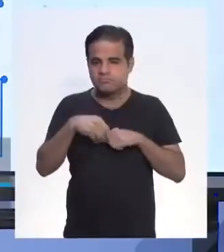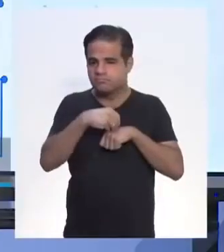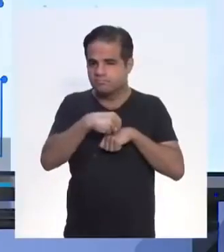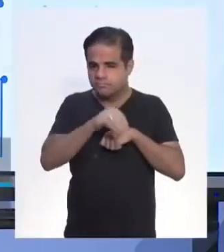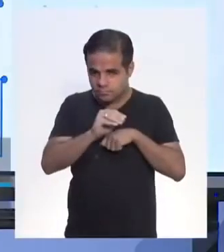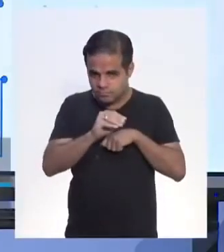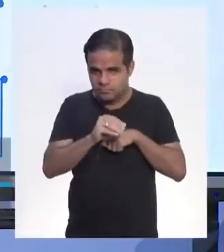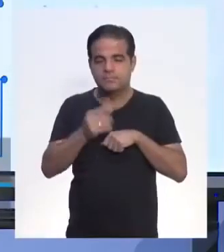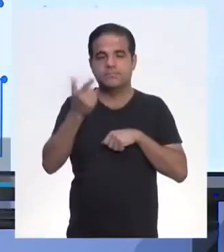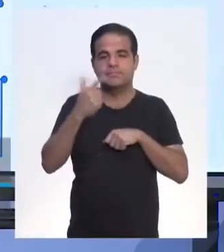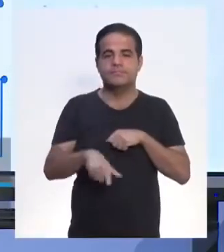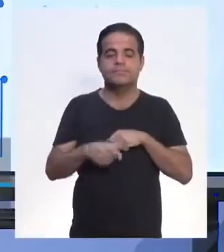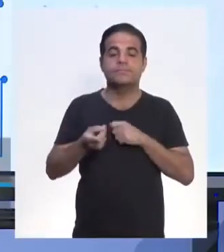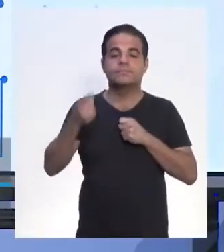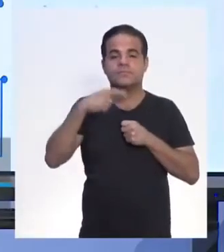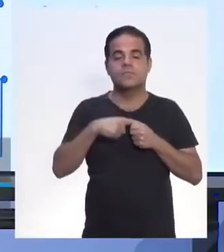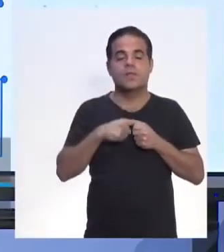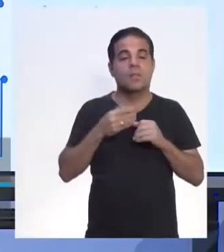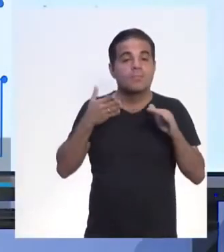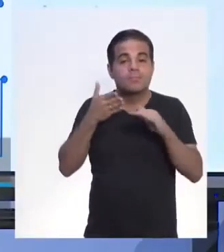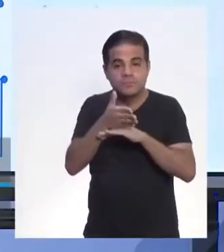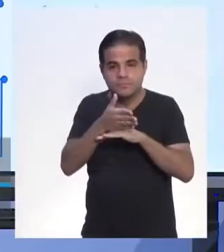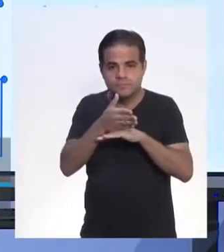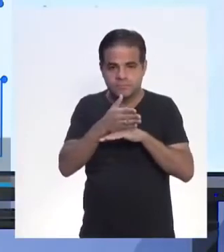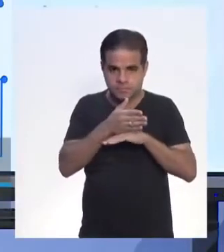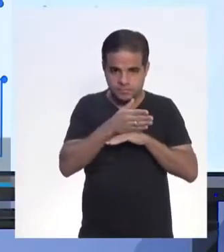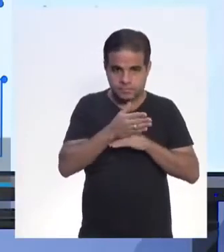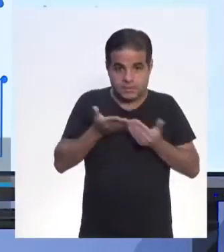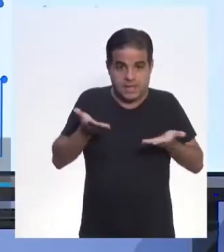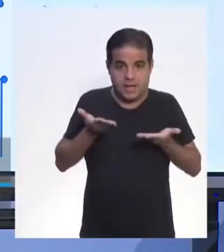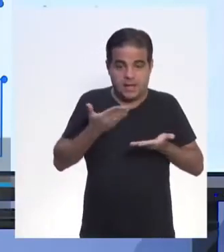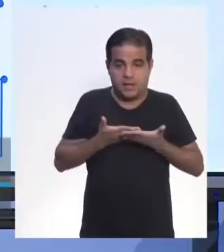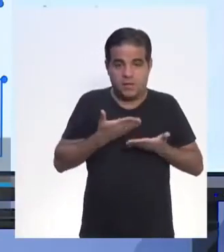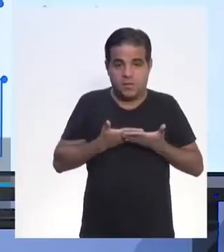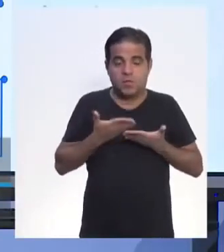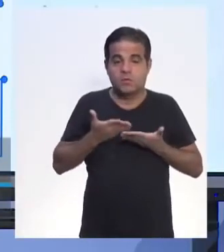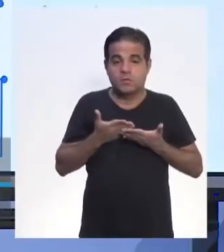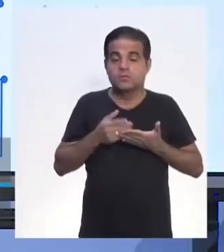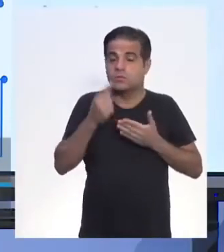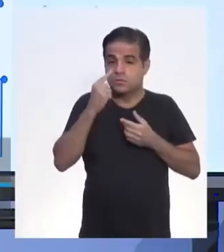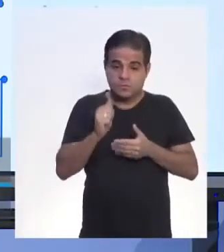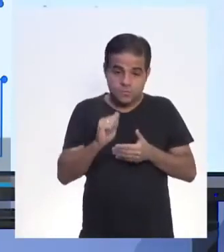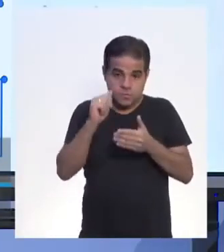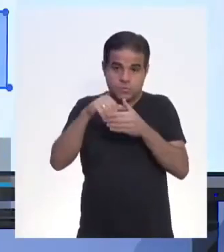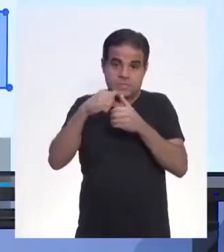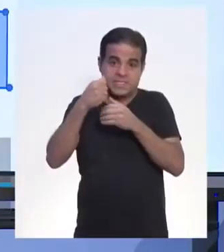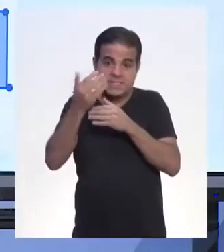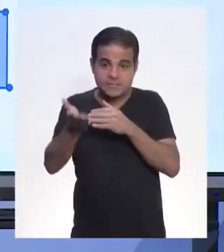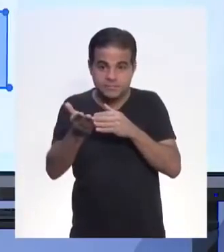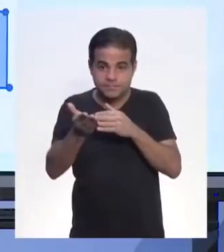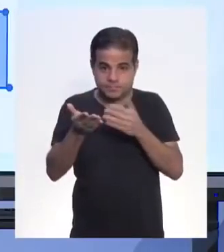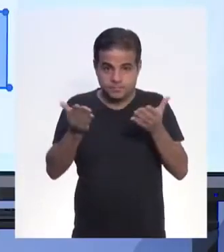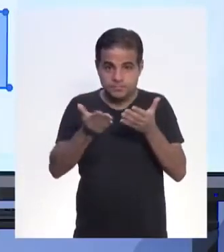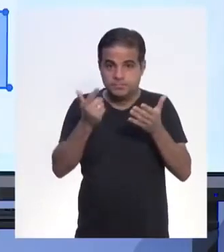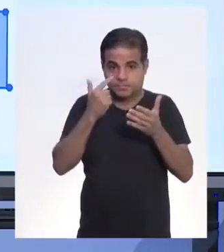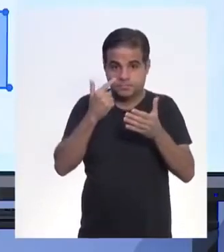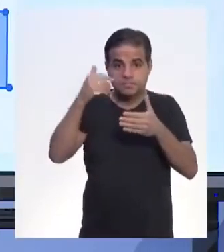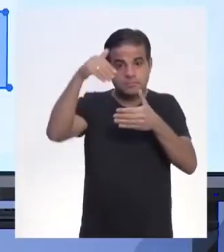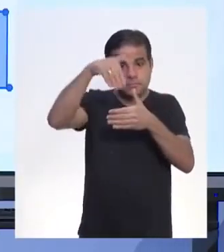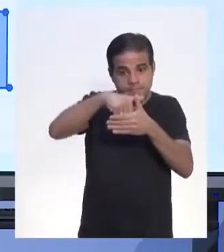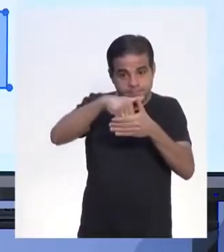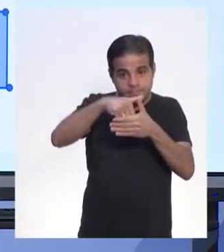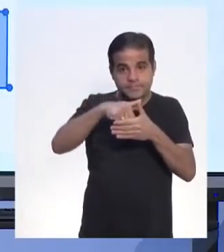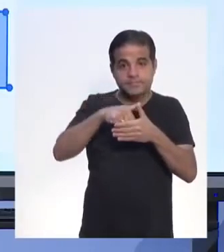isso mesmo. Então, vamos retomando aí para entrar no que seria a aula de hoje. Então, nós vimos os externos. Agora, vamos ver os